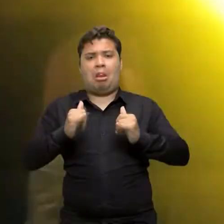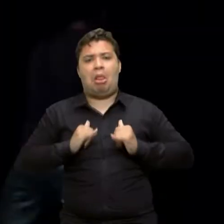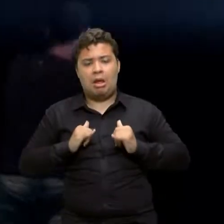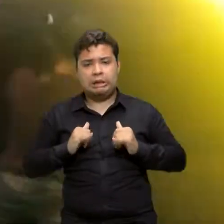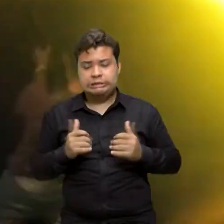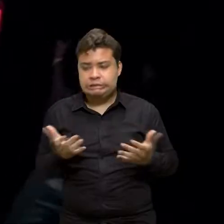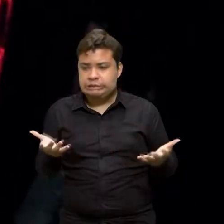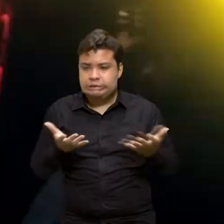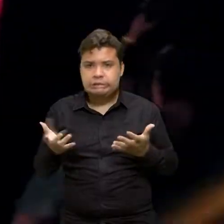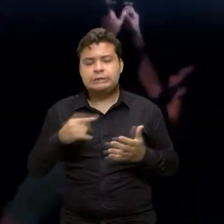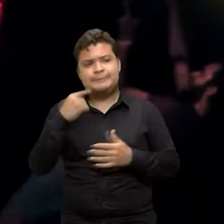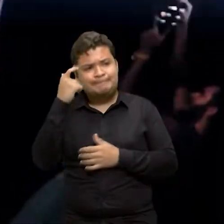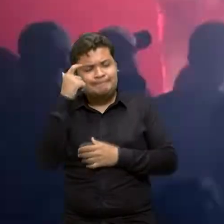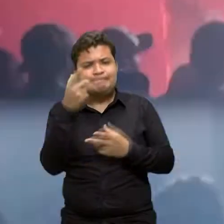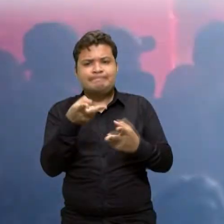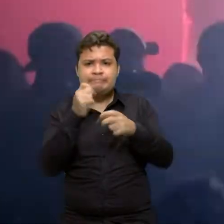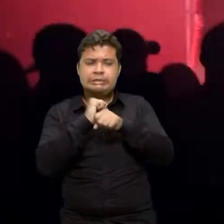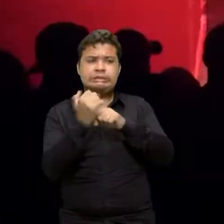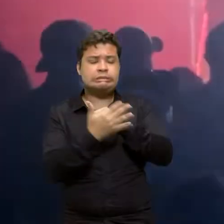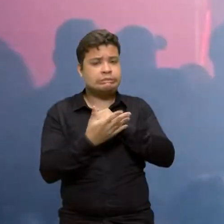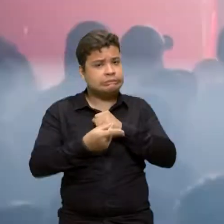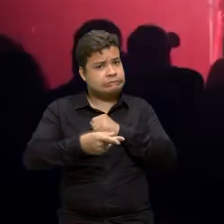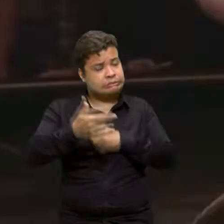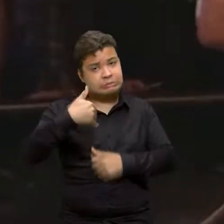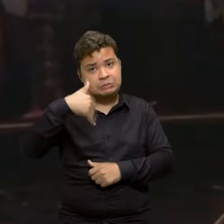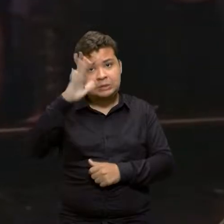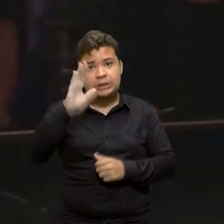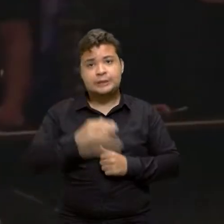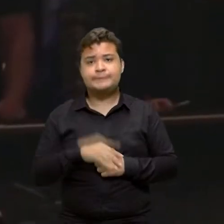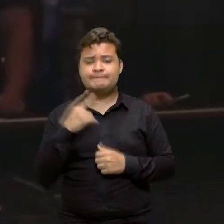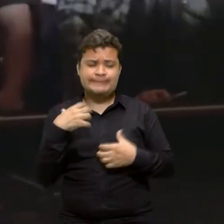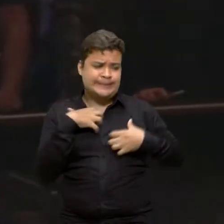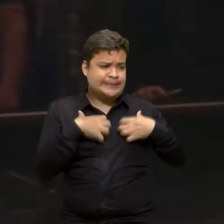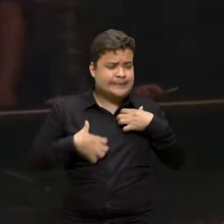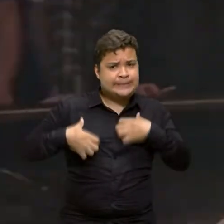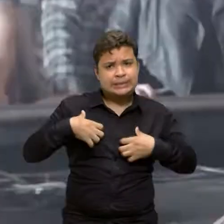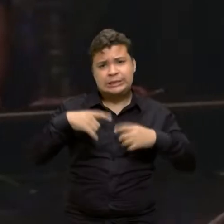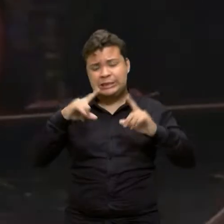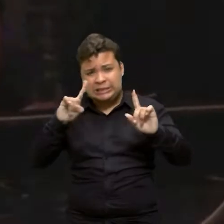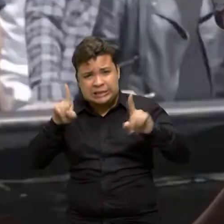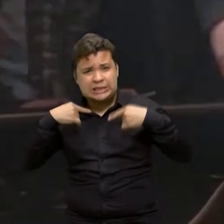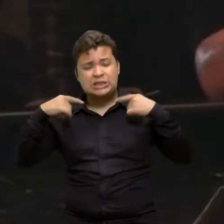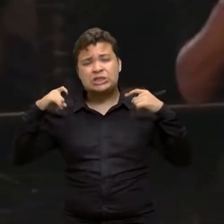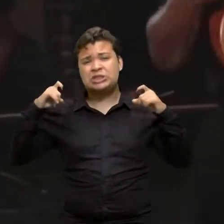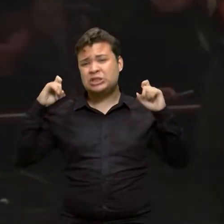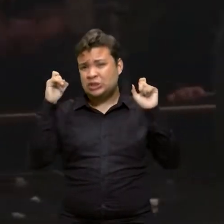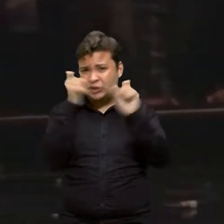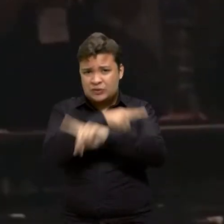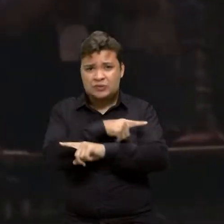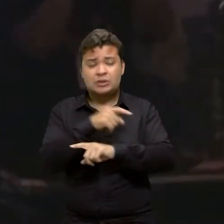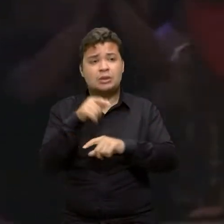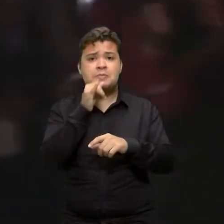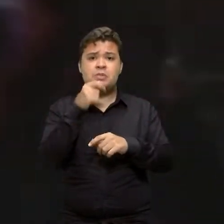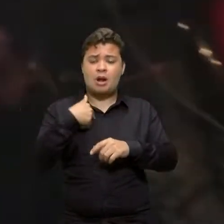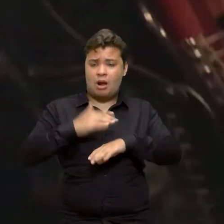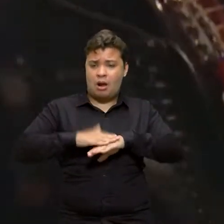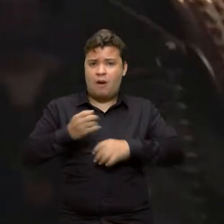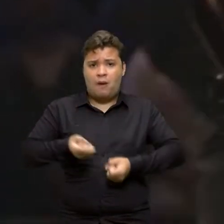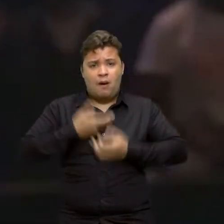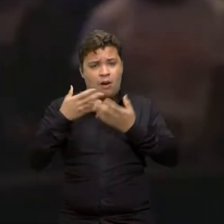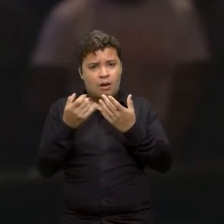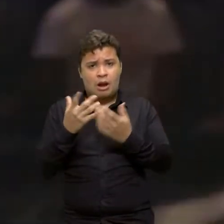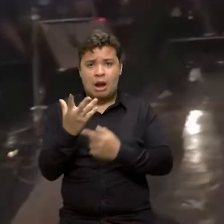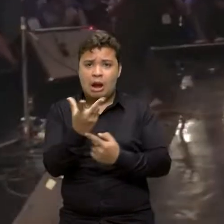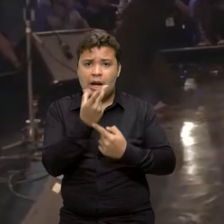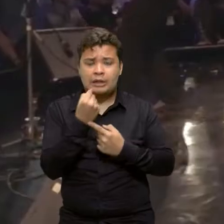isso ia demorar mais do que a gente imaginava. Então, um dos maiores desafios e angústias minha como produtor, principalmente artístico, que estou sempre ligado